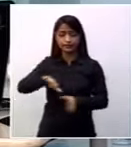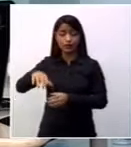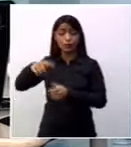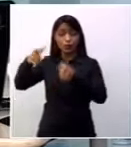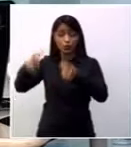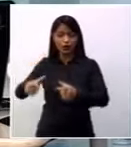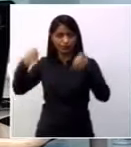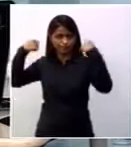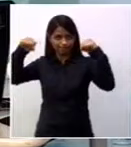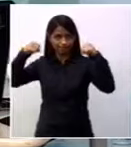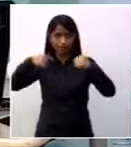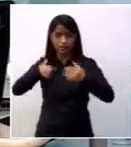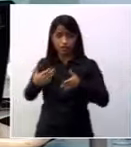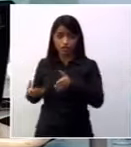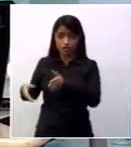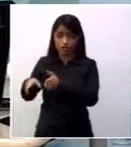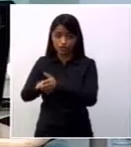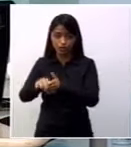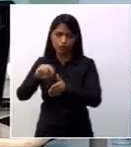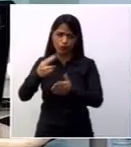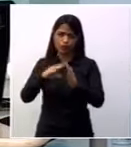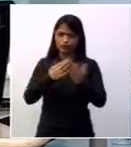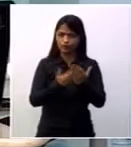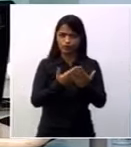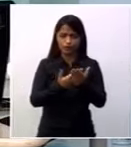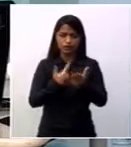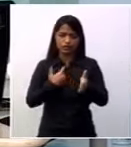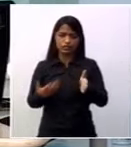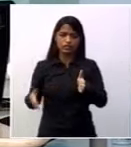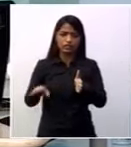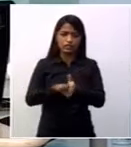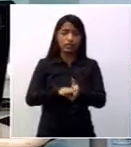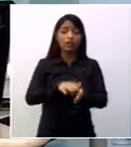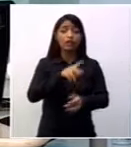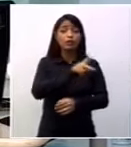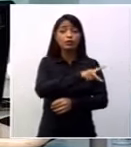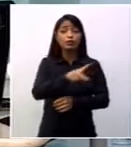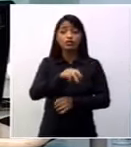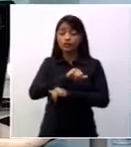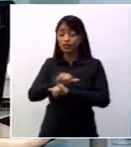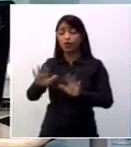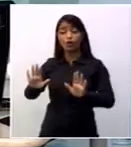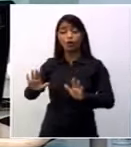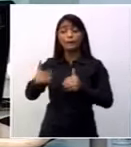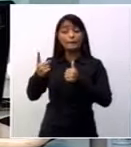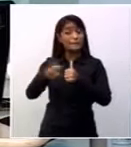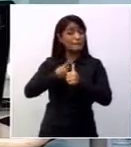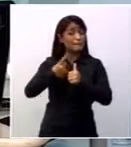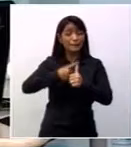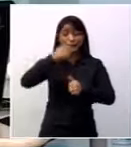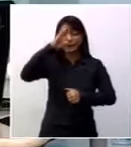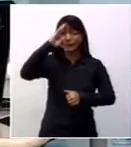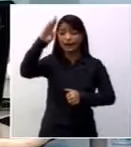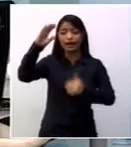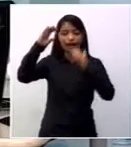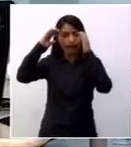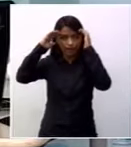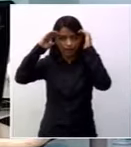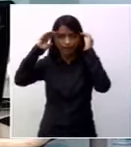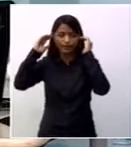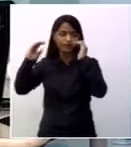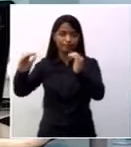na escola, primeira coisa que o seu professor de lutas vai te dizer é o seguinte: respeito ao próximo,